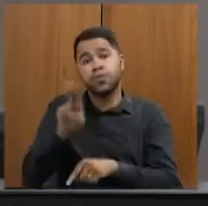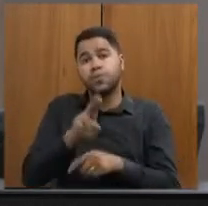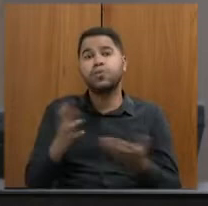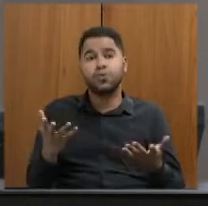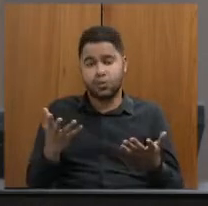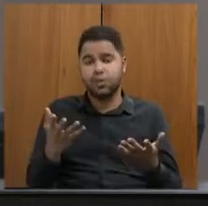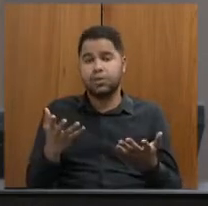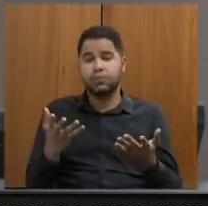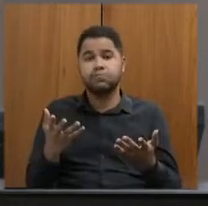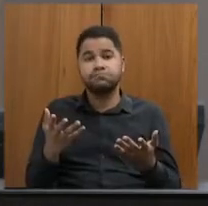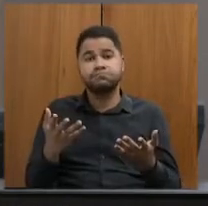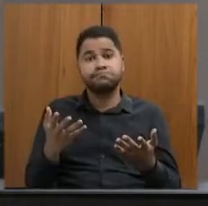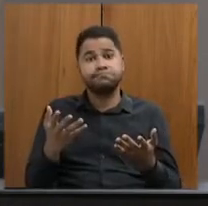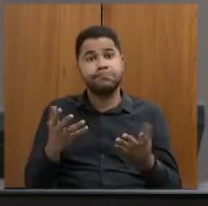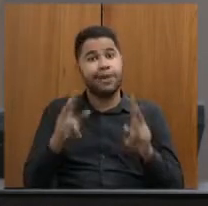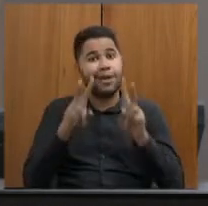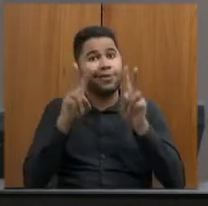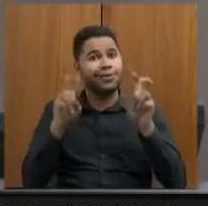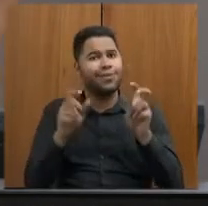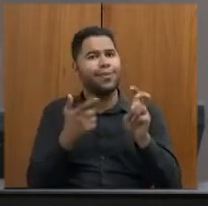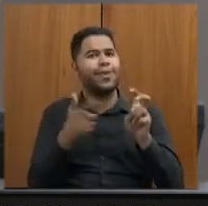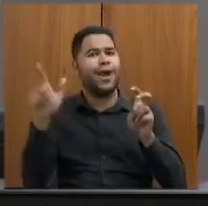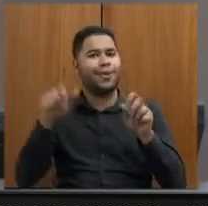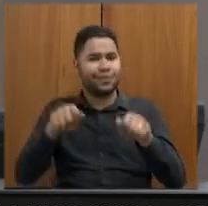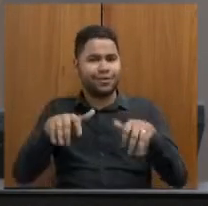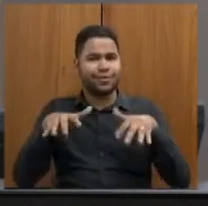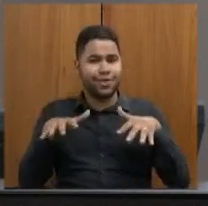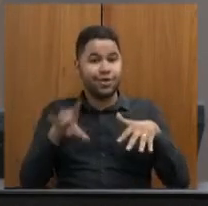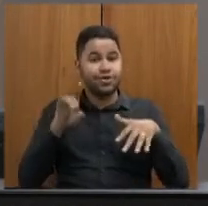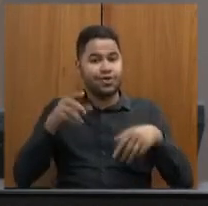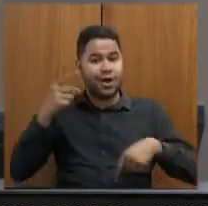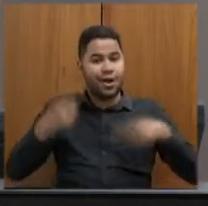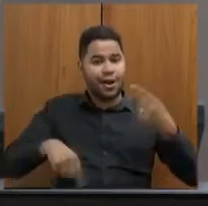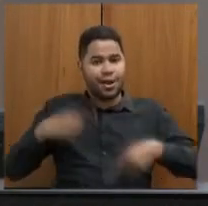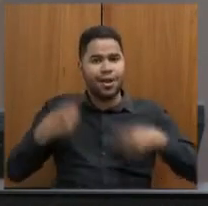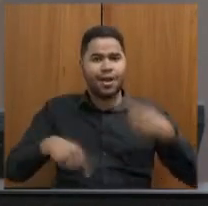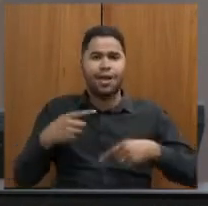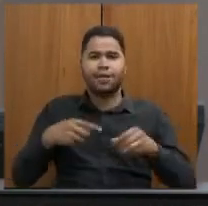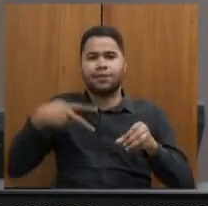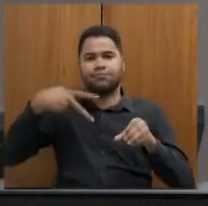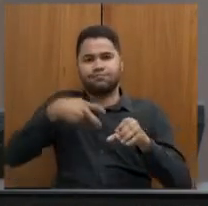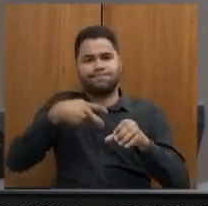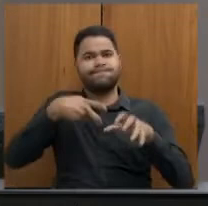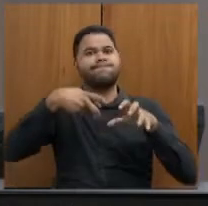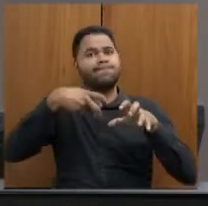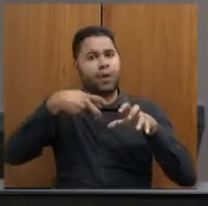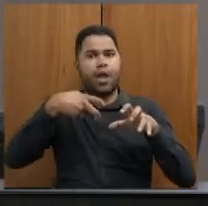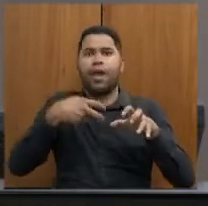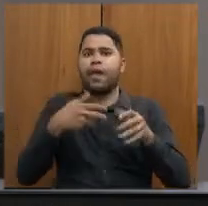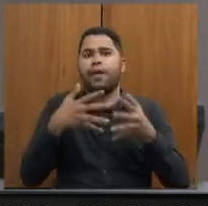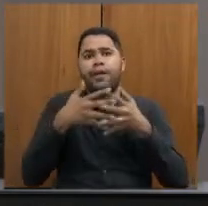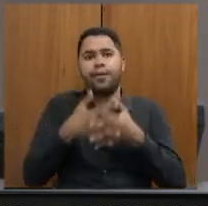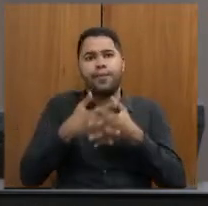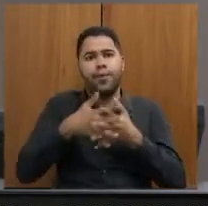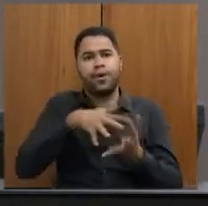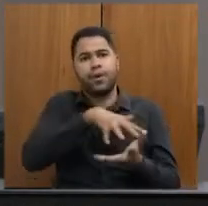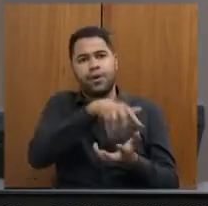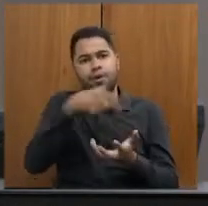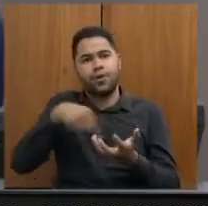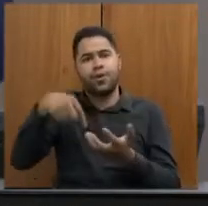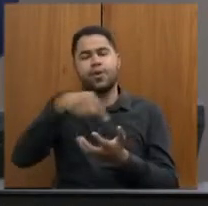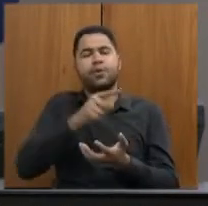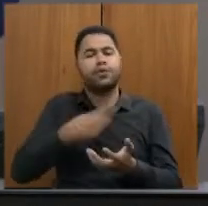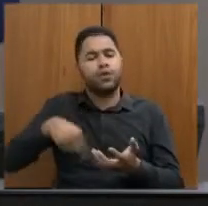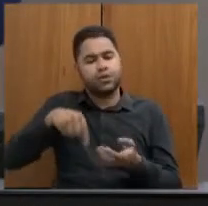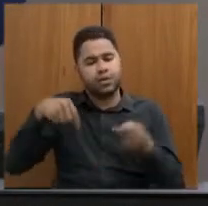é o Talvez um tema até para outra audiência só para poder discutir a questão dos agrotóxicos muito polêmico no mundo inteiro mas que aqui nós estamos fazendo